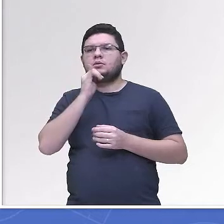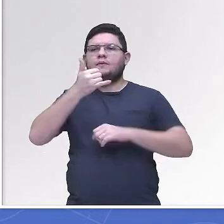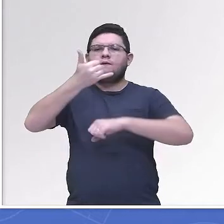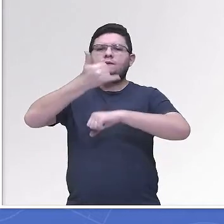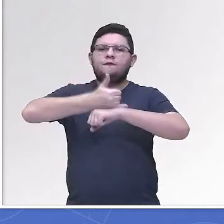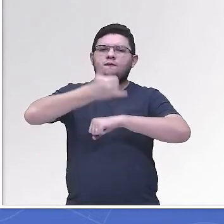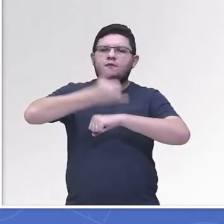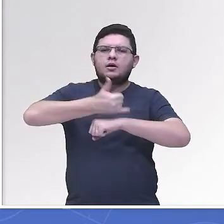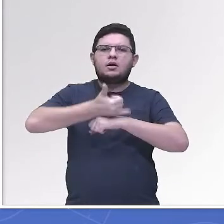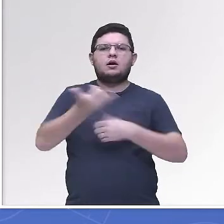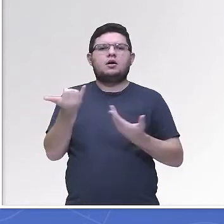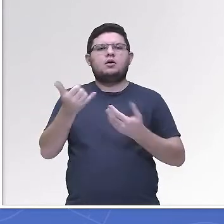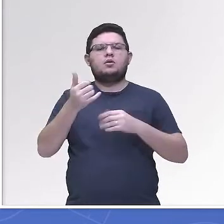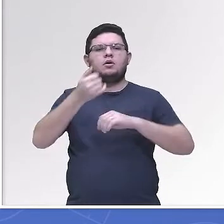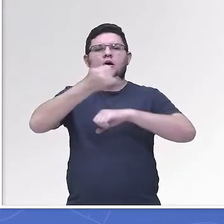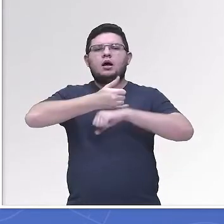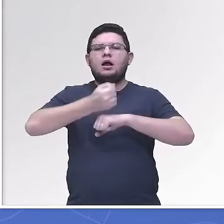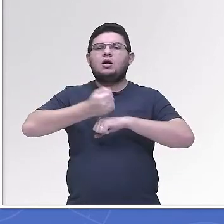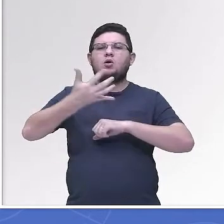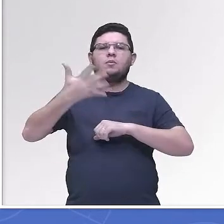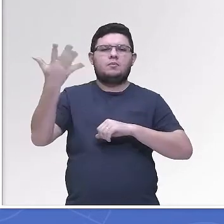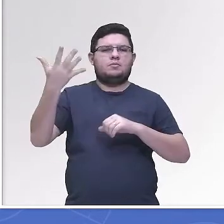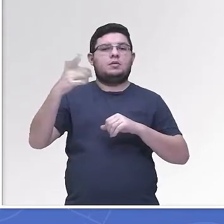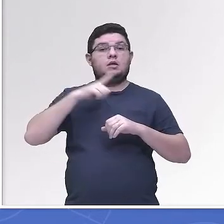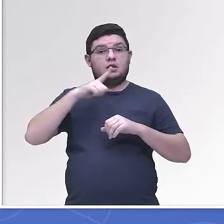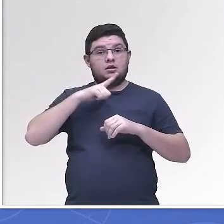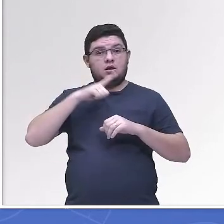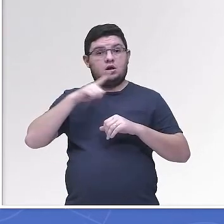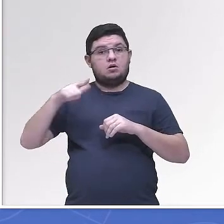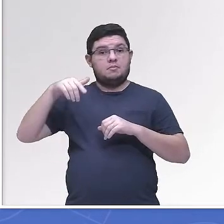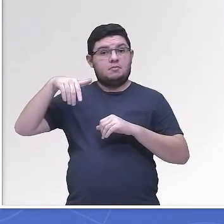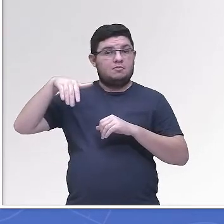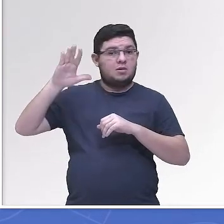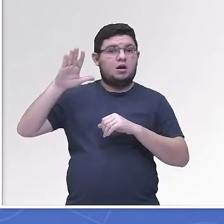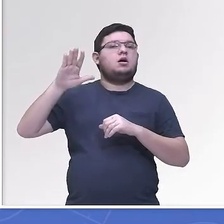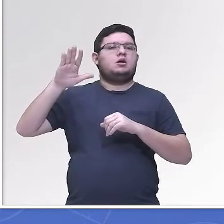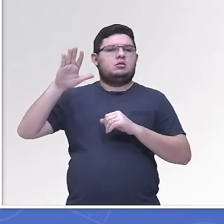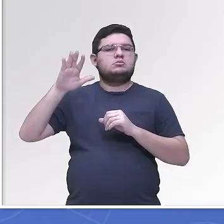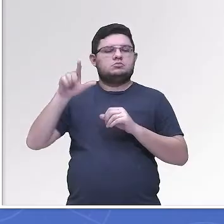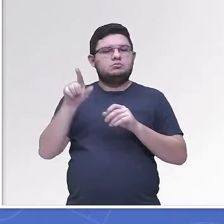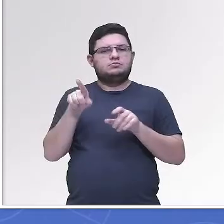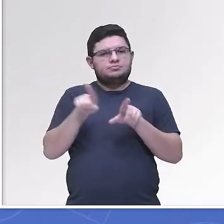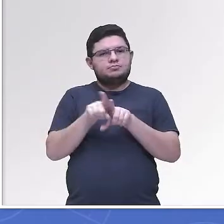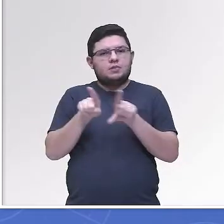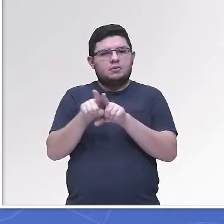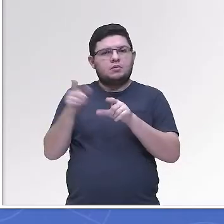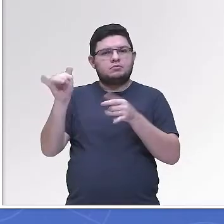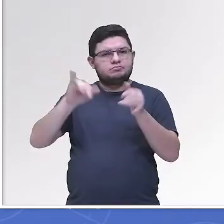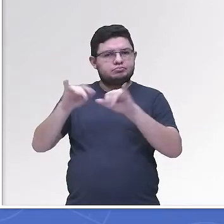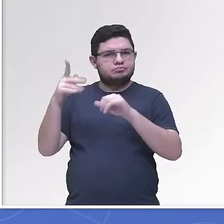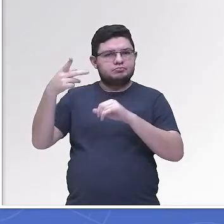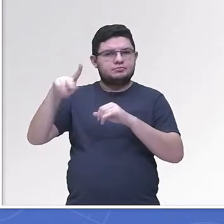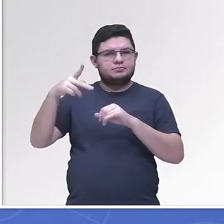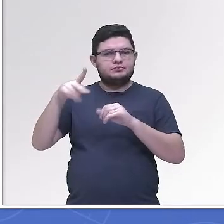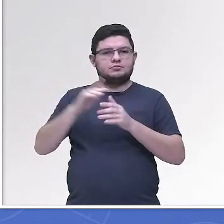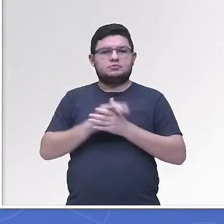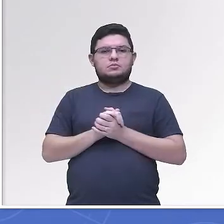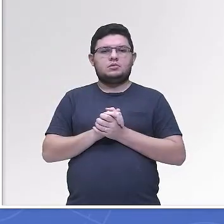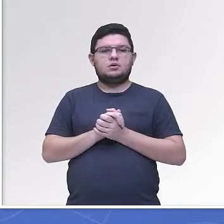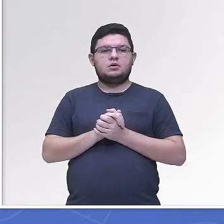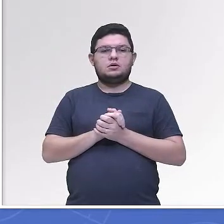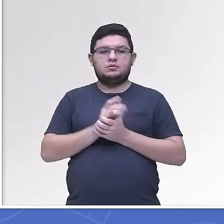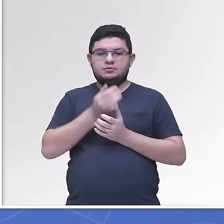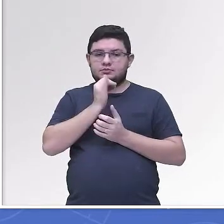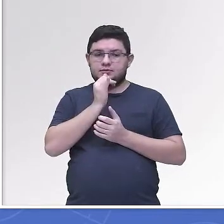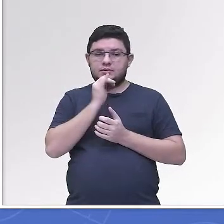que são substâncias químicas puras e também são elementos químicos, que o hélio, por exemplo,